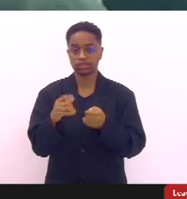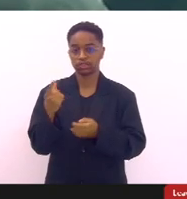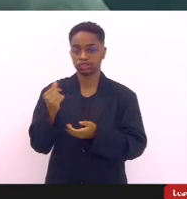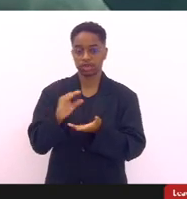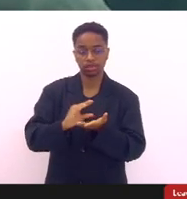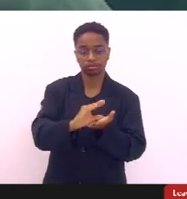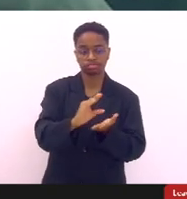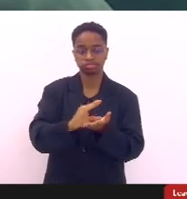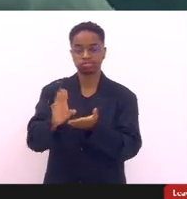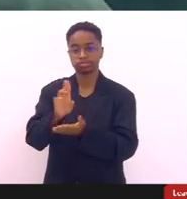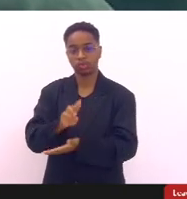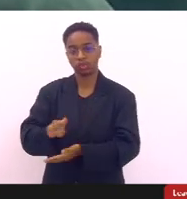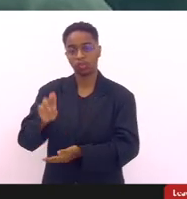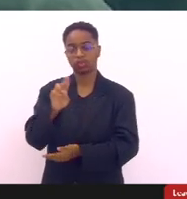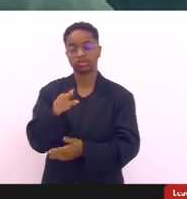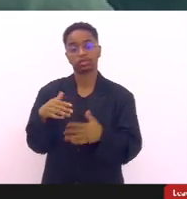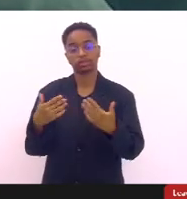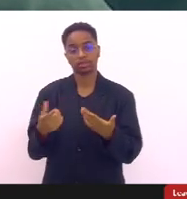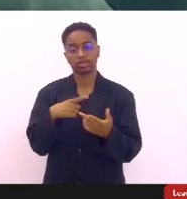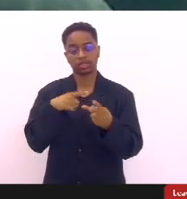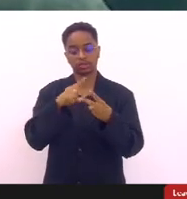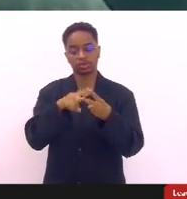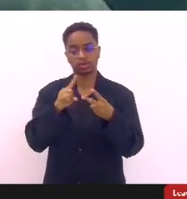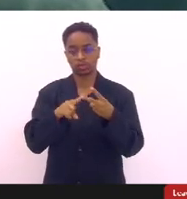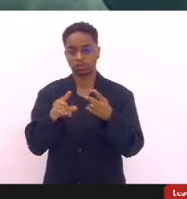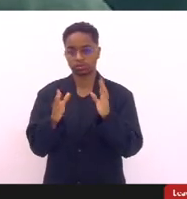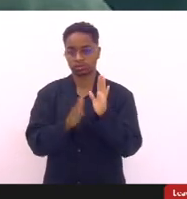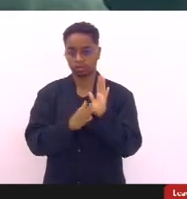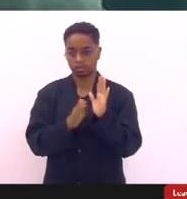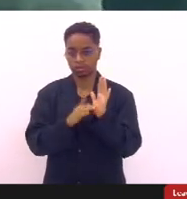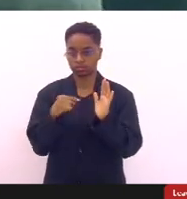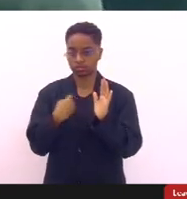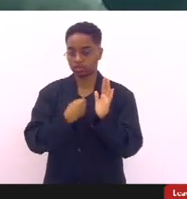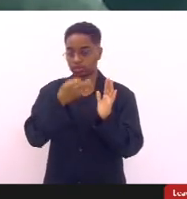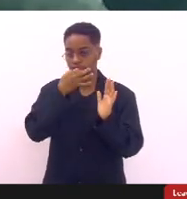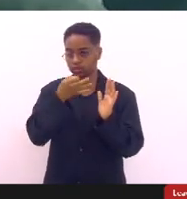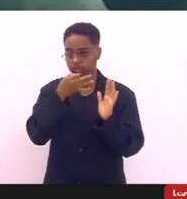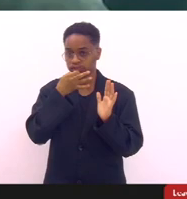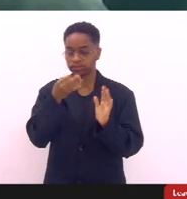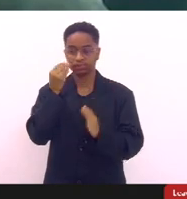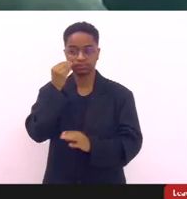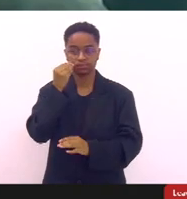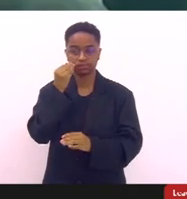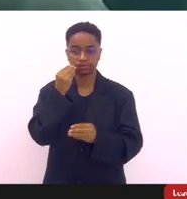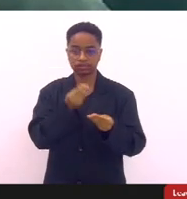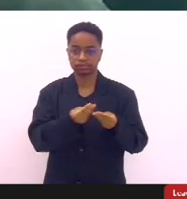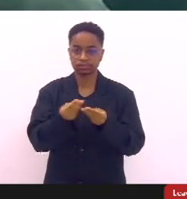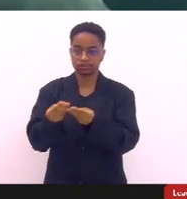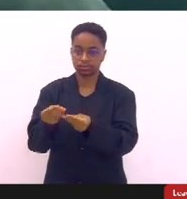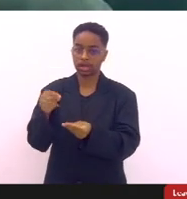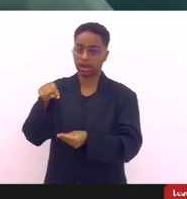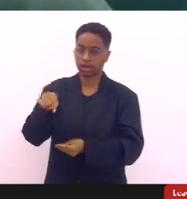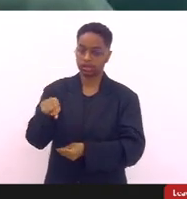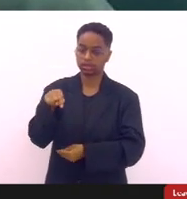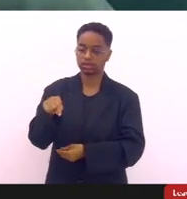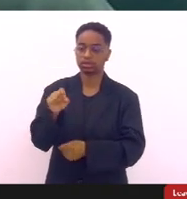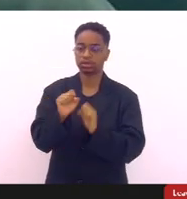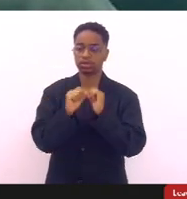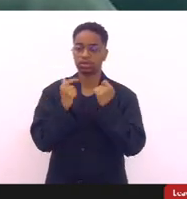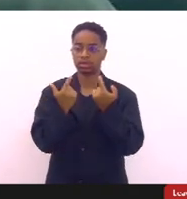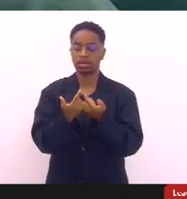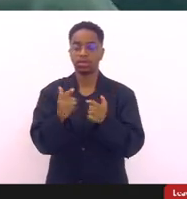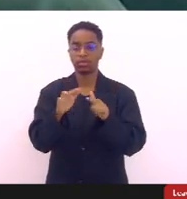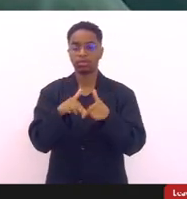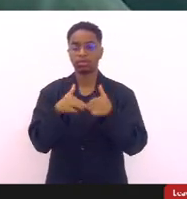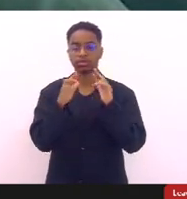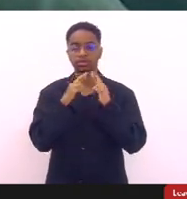sua totalidade. Então, são duas propostas que a gente está sugerindo que possam ser encaminhadas aqui a partir